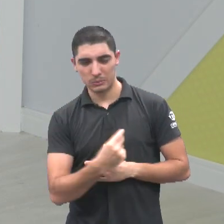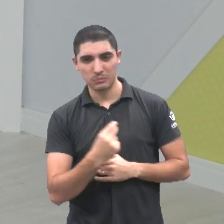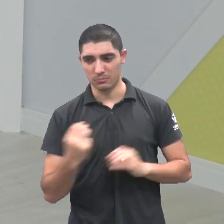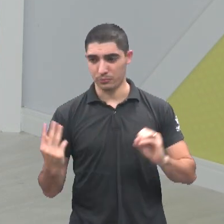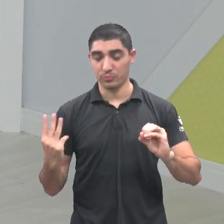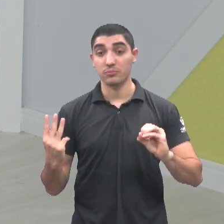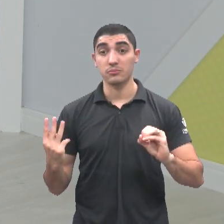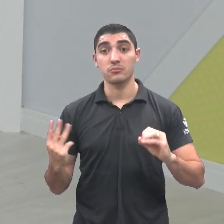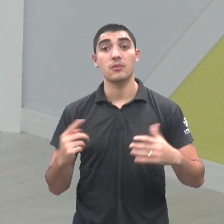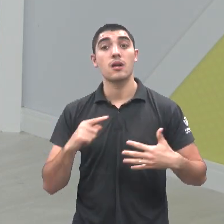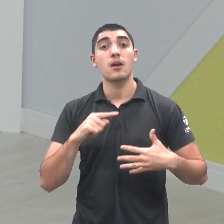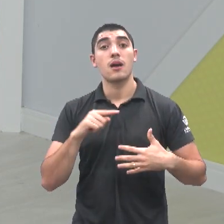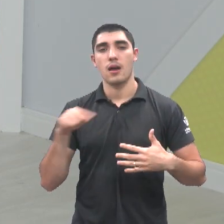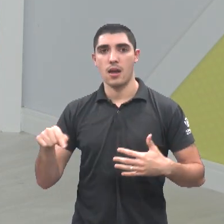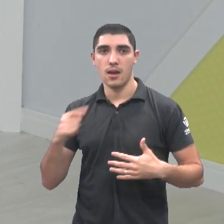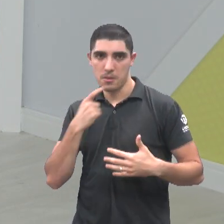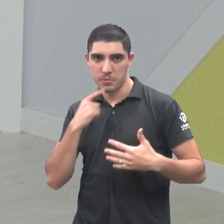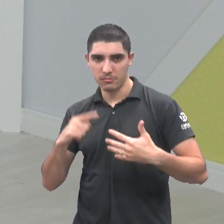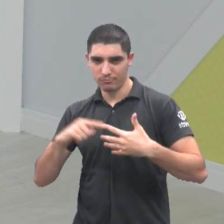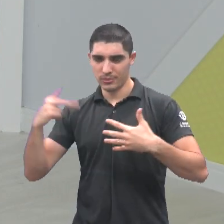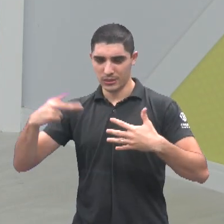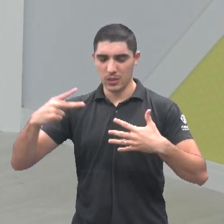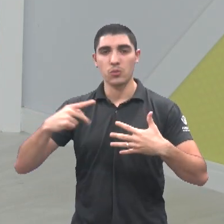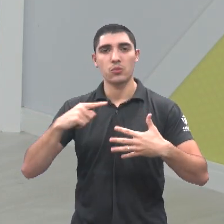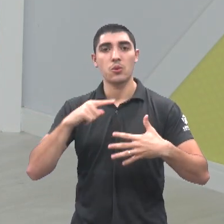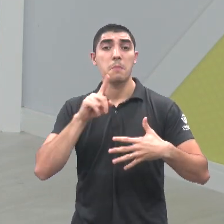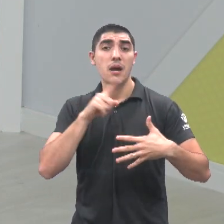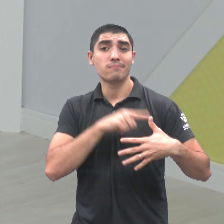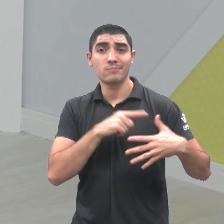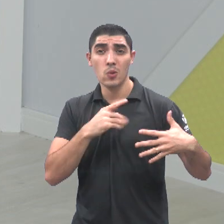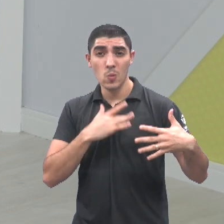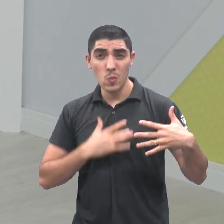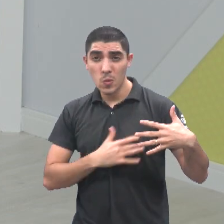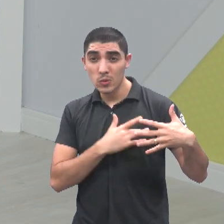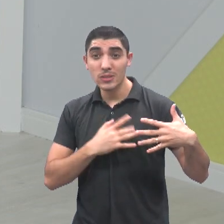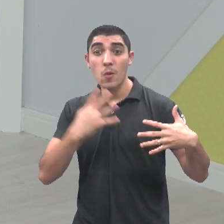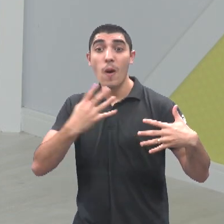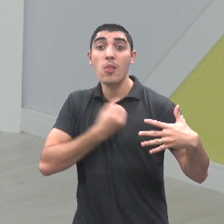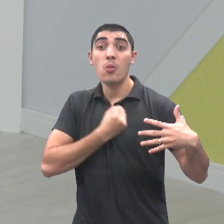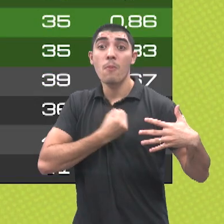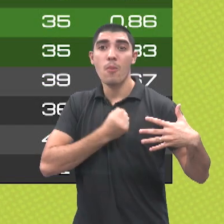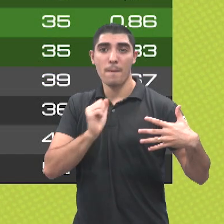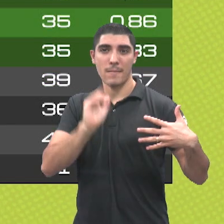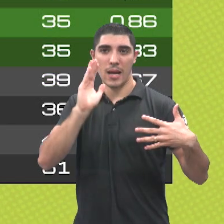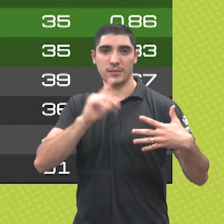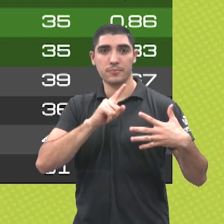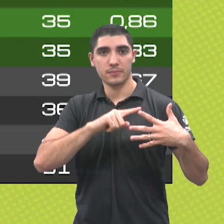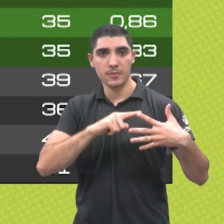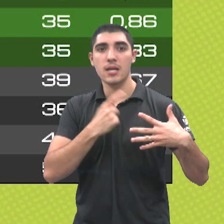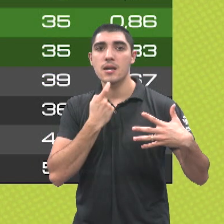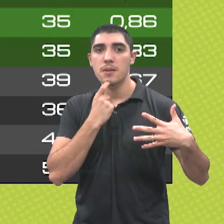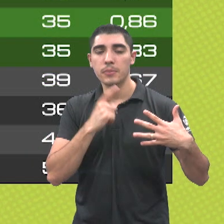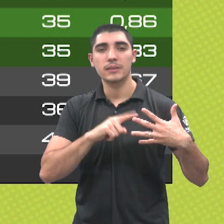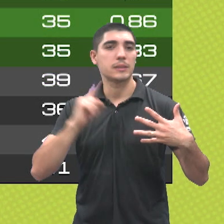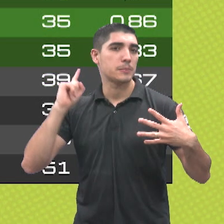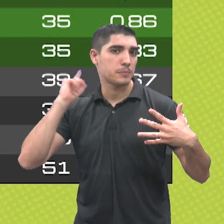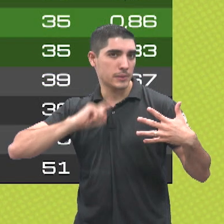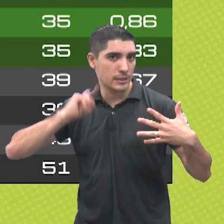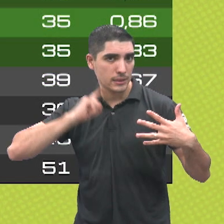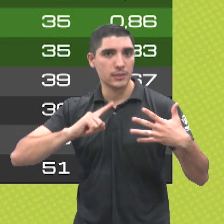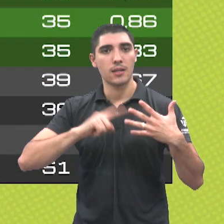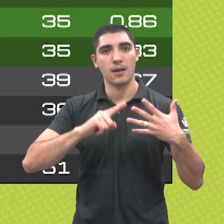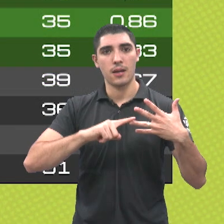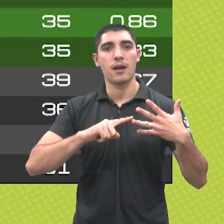Campinas que é o vice-líder, mas olha só, o Cruzeiro tem 4 pontos à frente, seguido pelo Campinas, o Minas, Praia Clube,